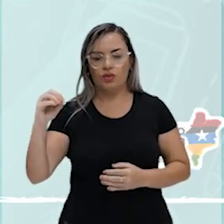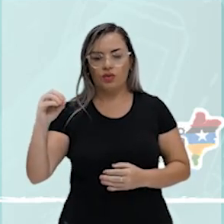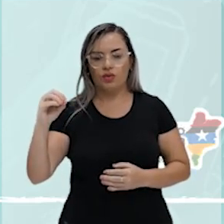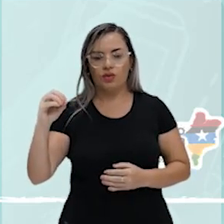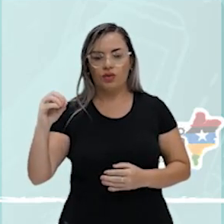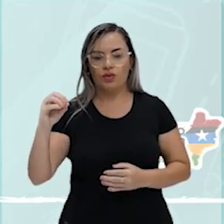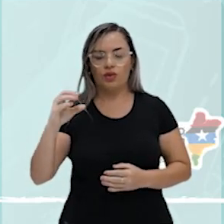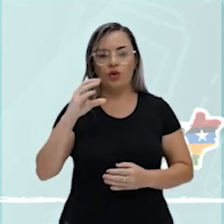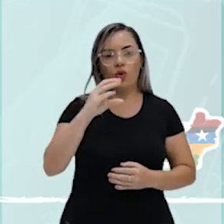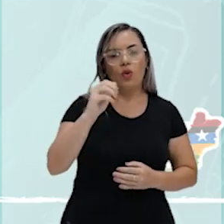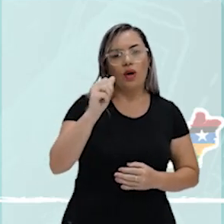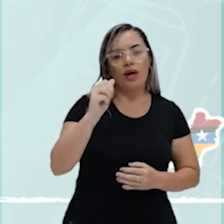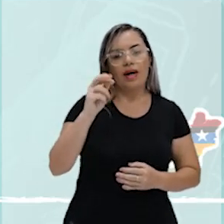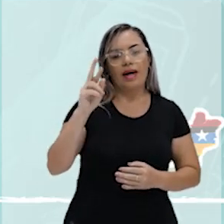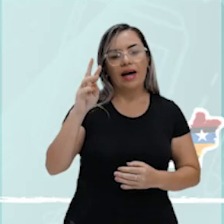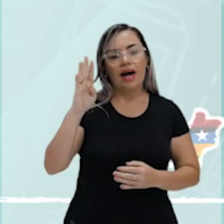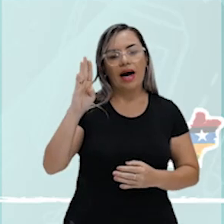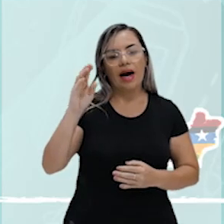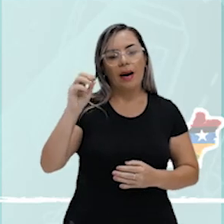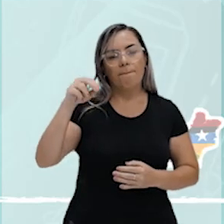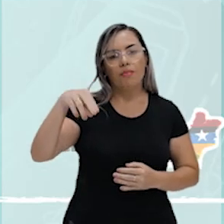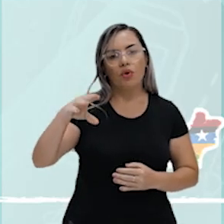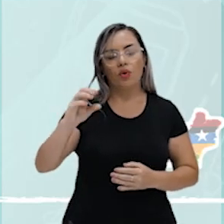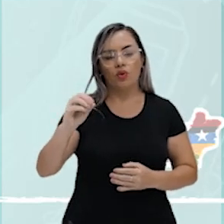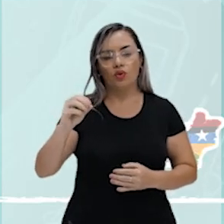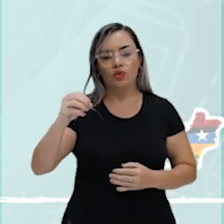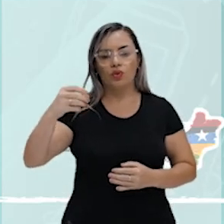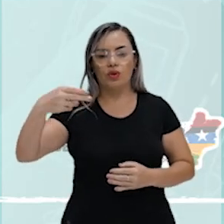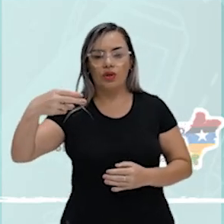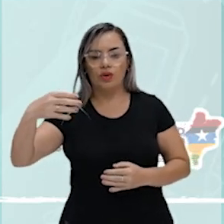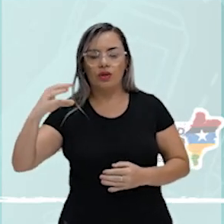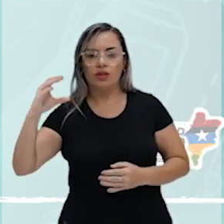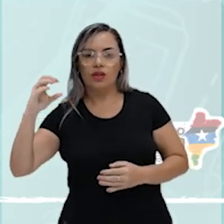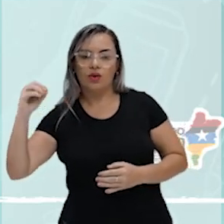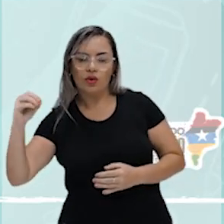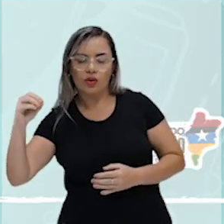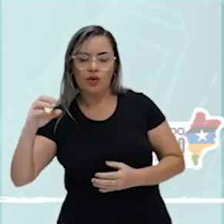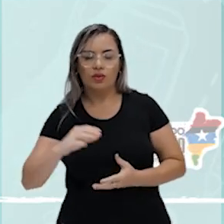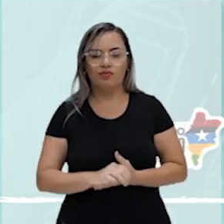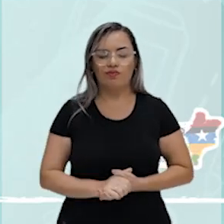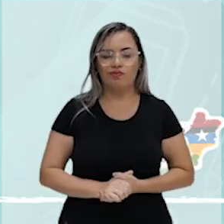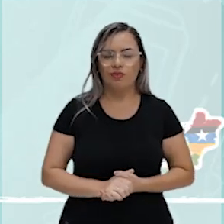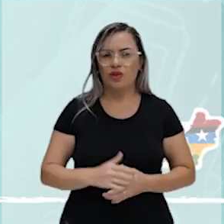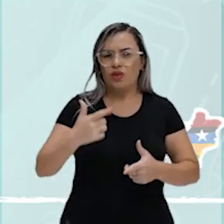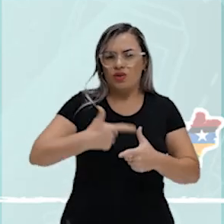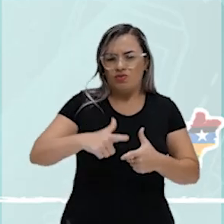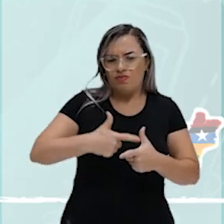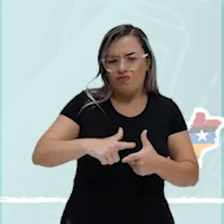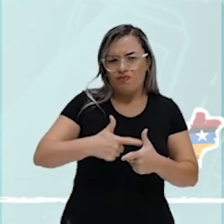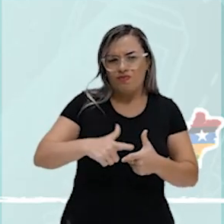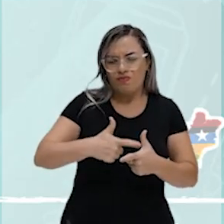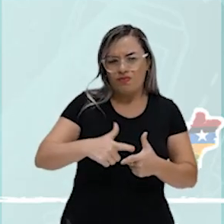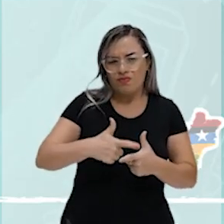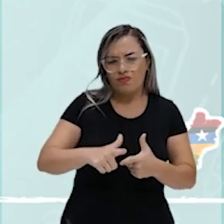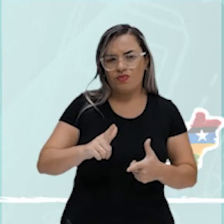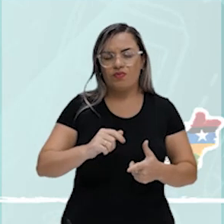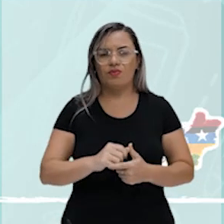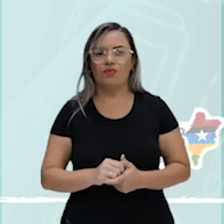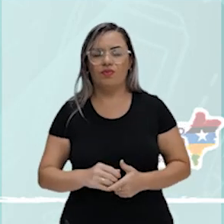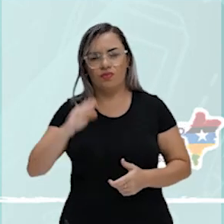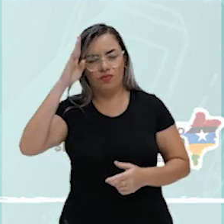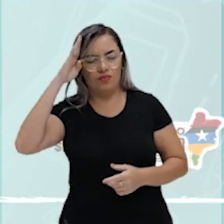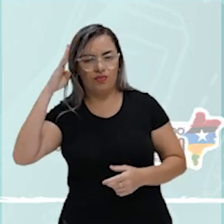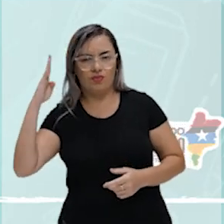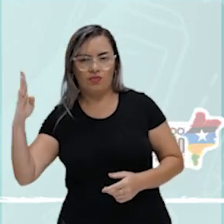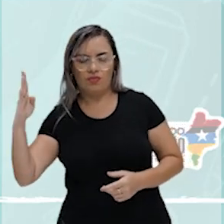CO. Então, quais são os malefícios que essa substância traz? Que é produzida